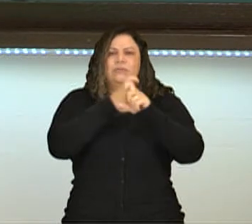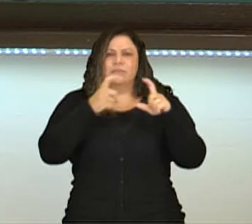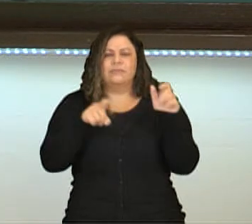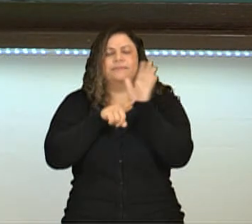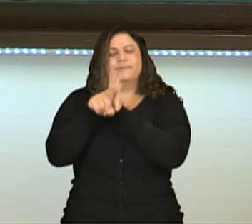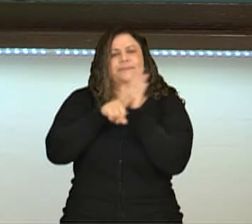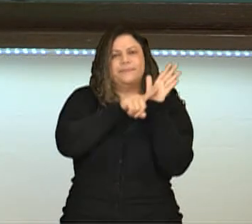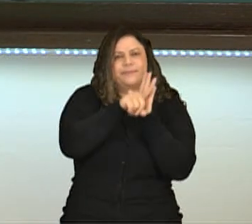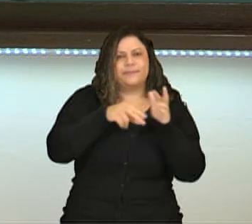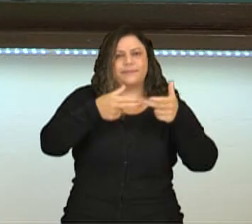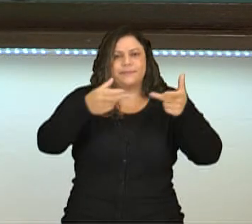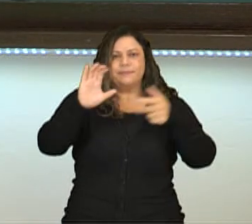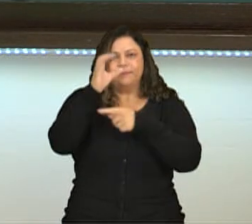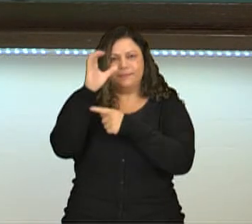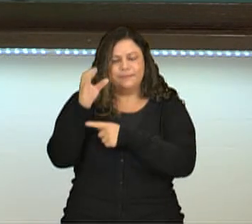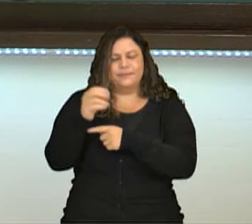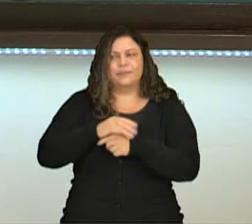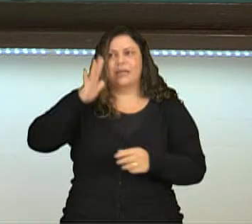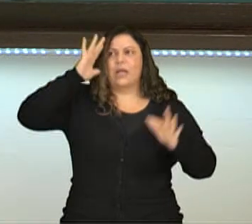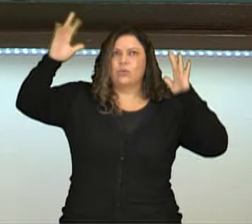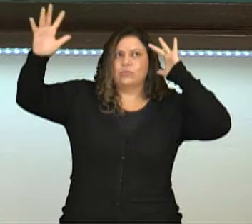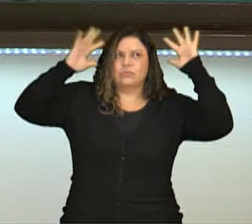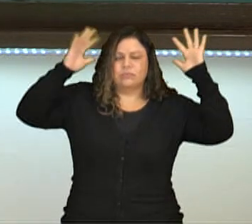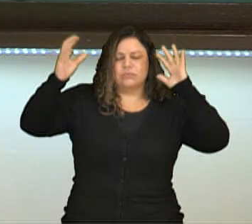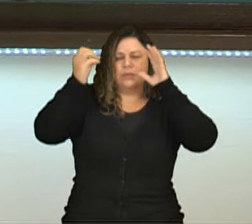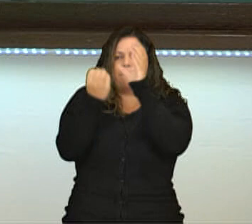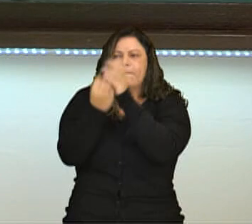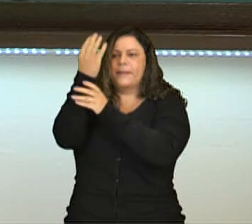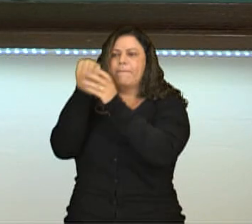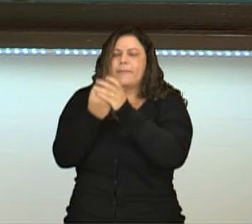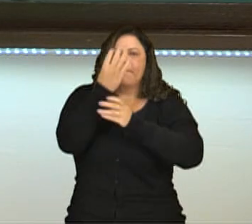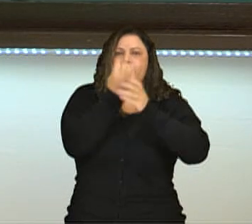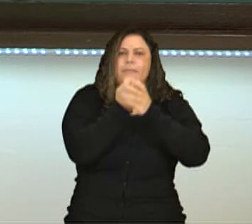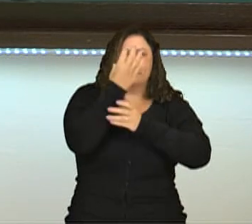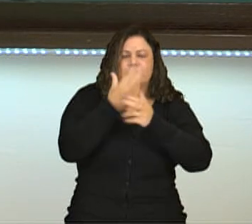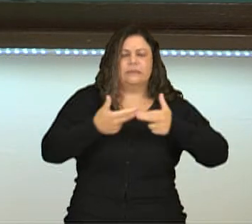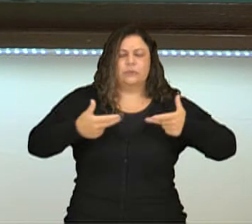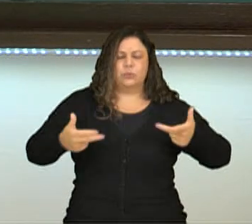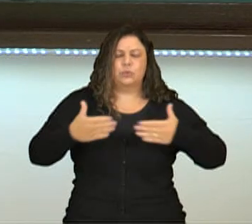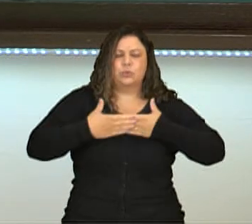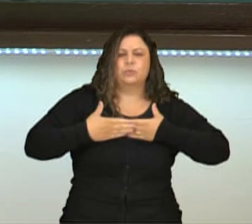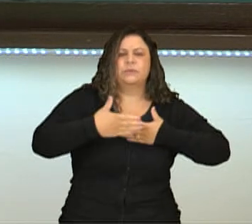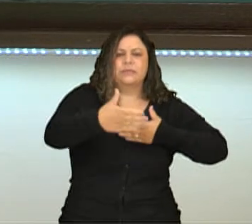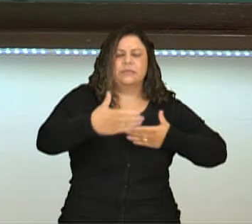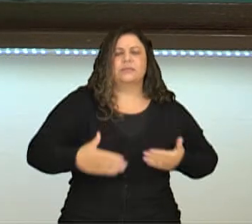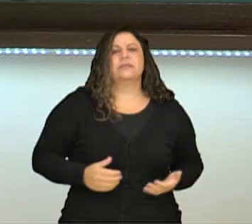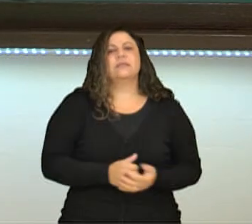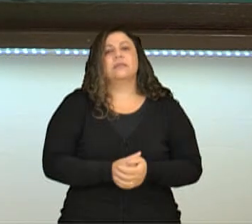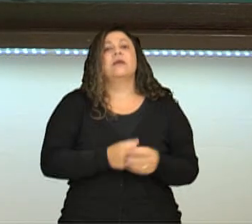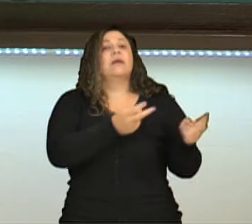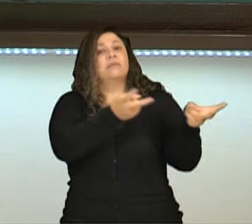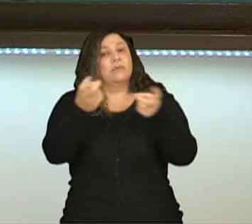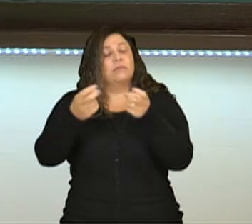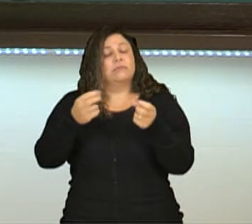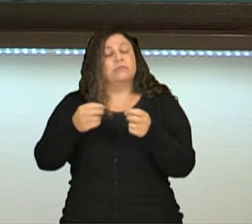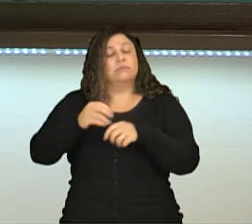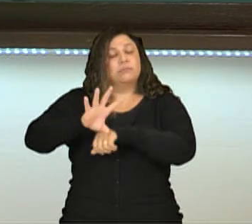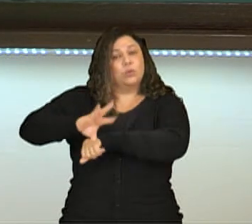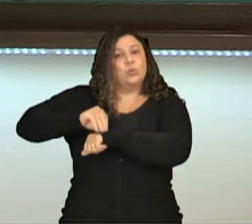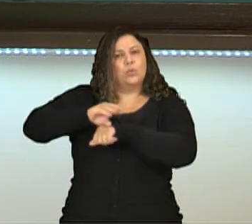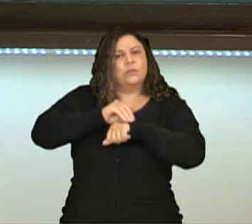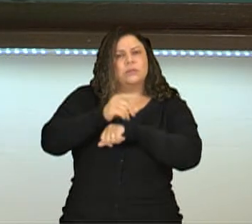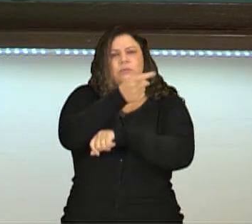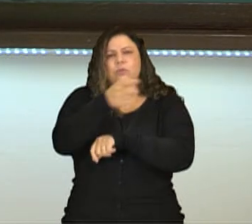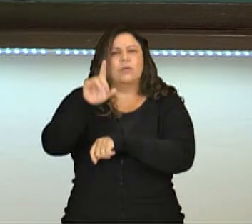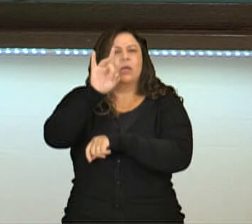vai permitir que várias teorias científicas surjam a partir dali. Nós vemos também que o conhecimento não é só técnico, não é